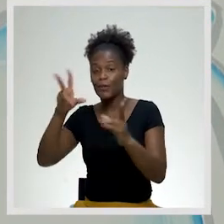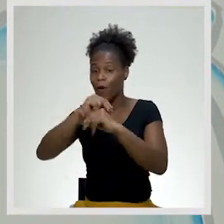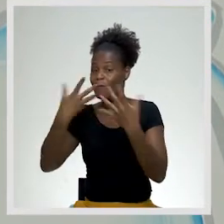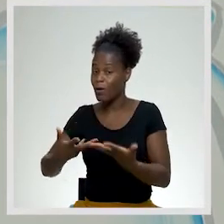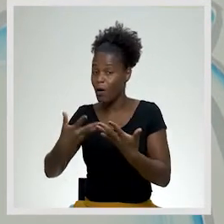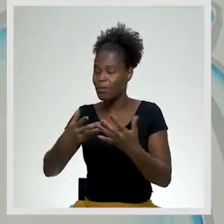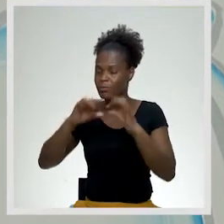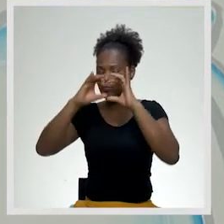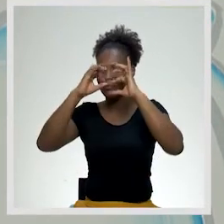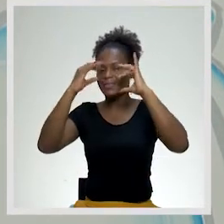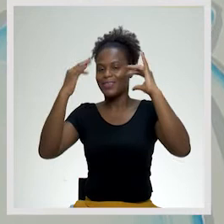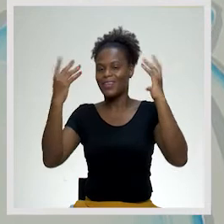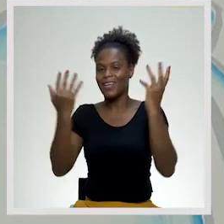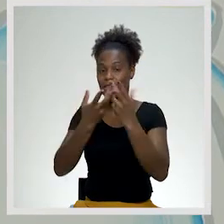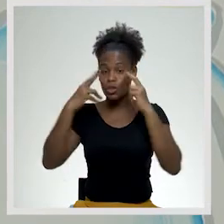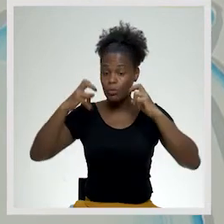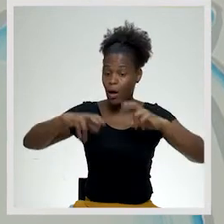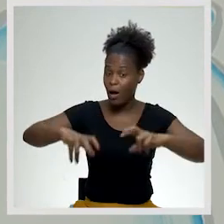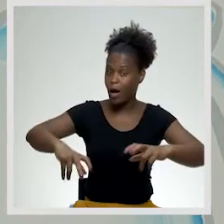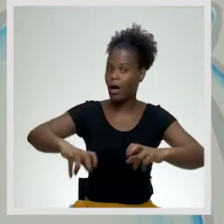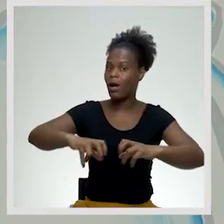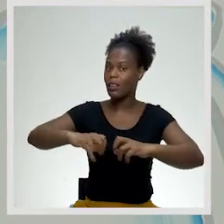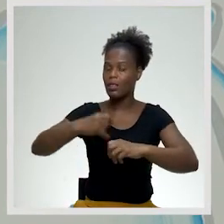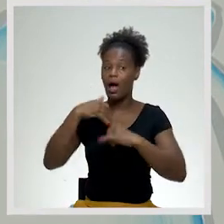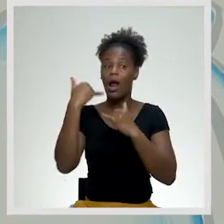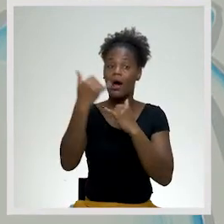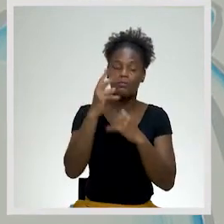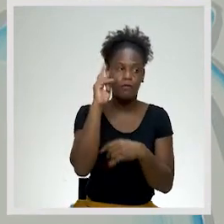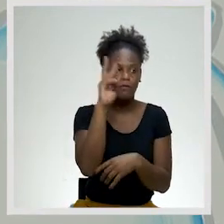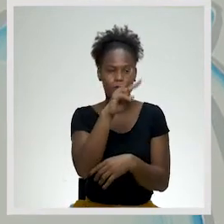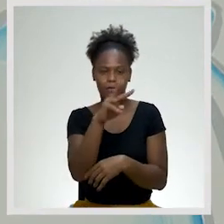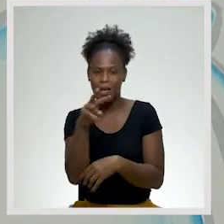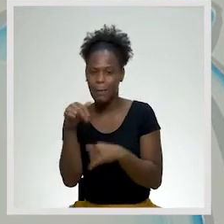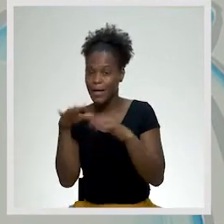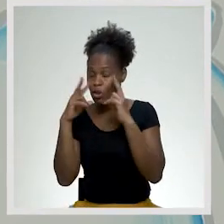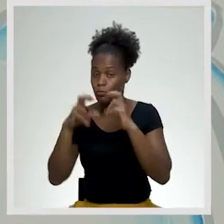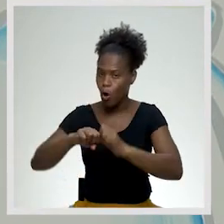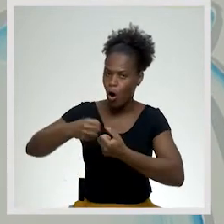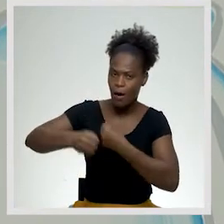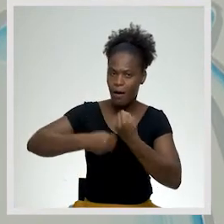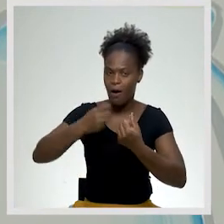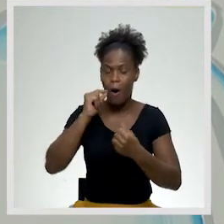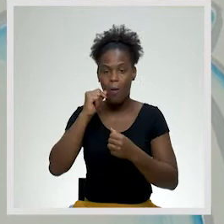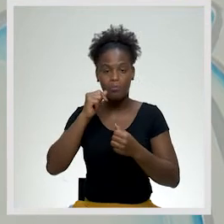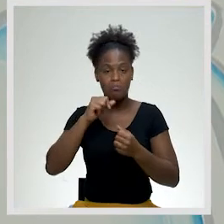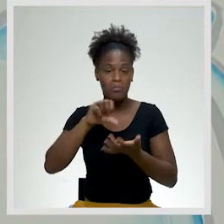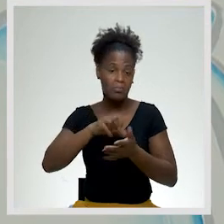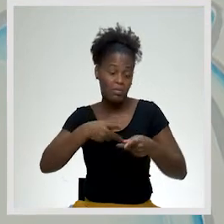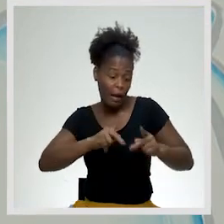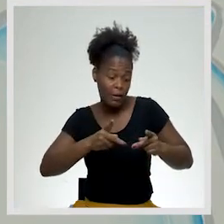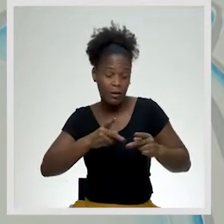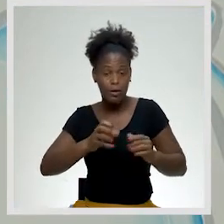natureza foi muito explorada, além de contemplada. O homem, por meio de técnicas, o